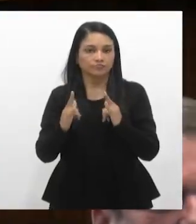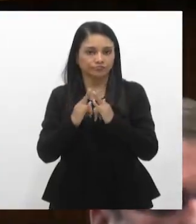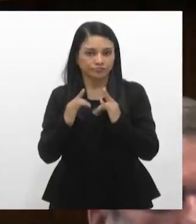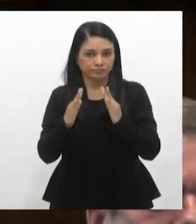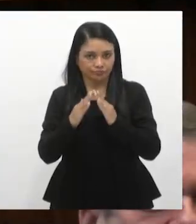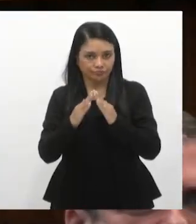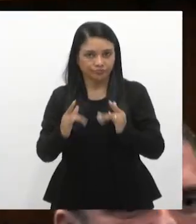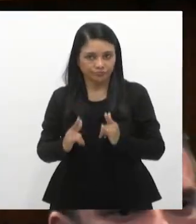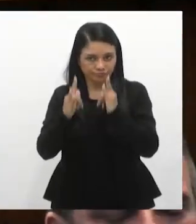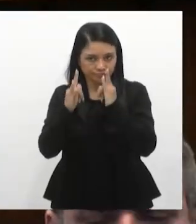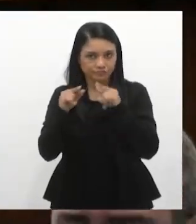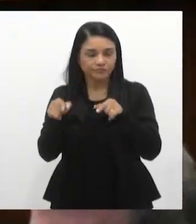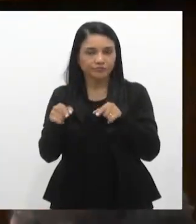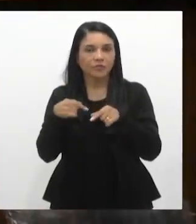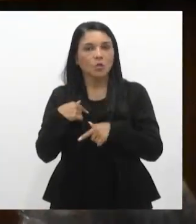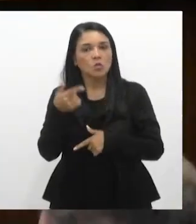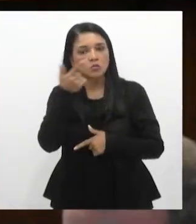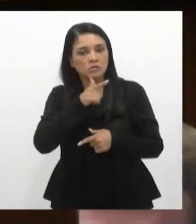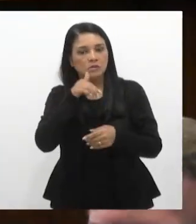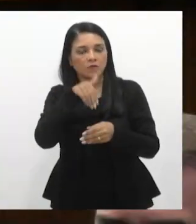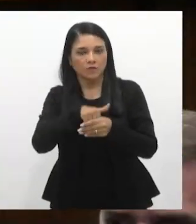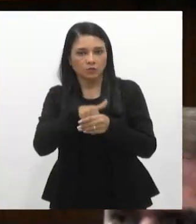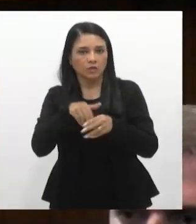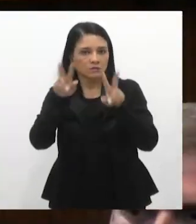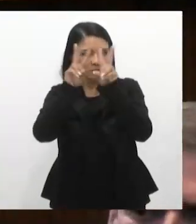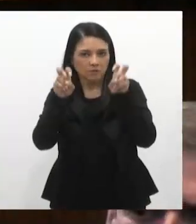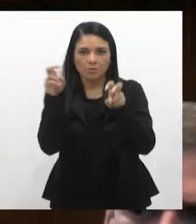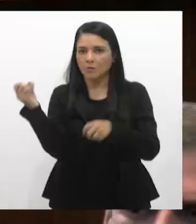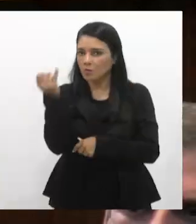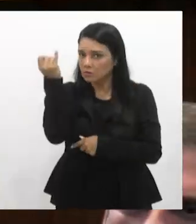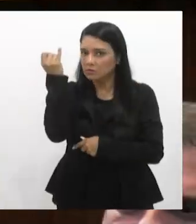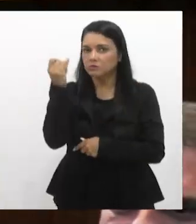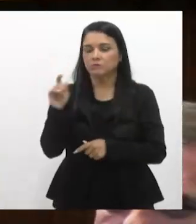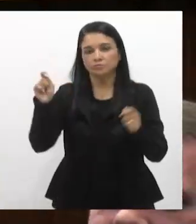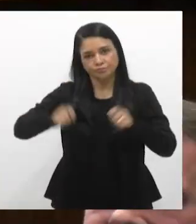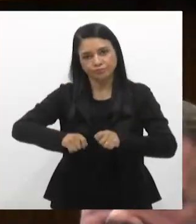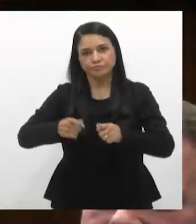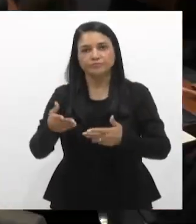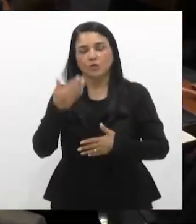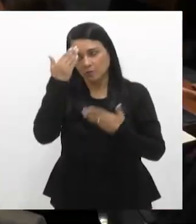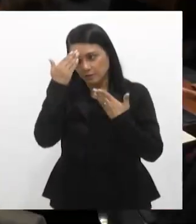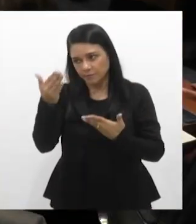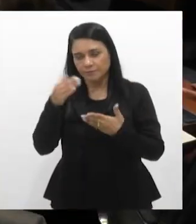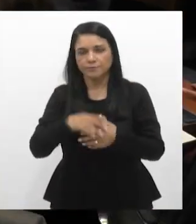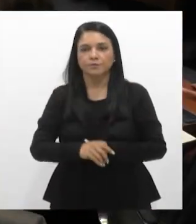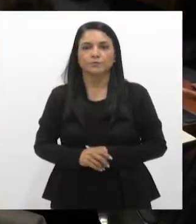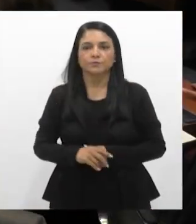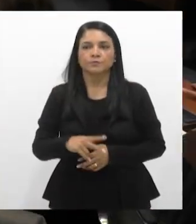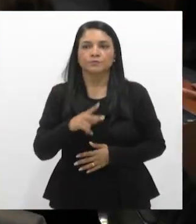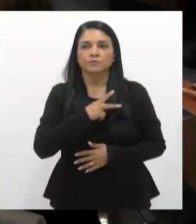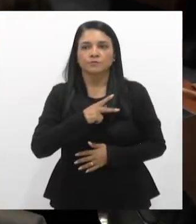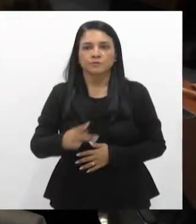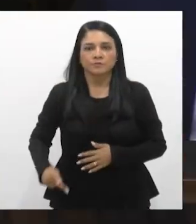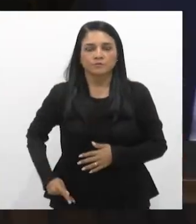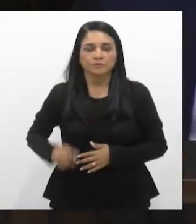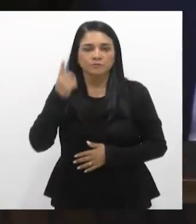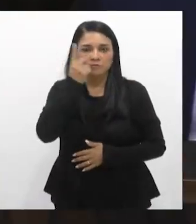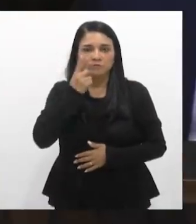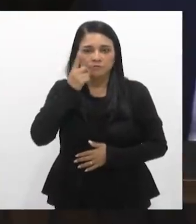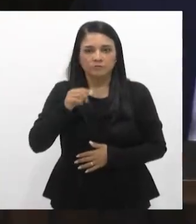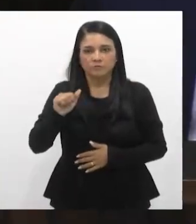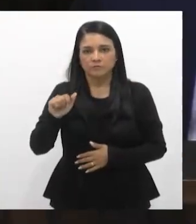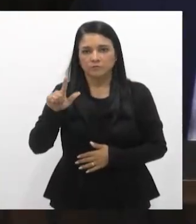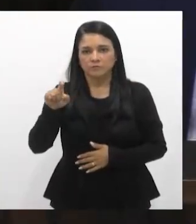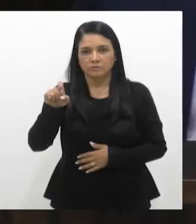quando for possível, que a gente consiga votar esse tema tão importante. Obrigado. Senhor presidente. Obrigado, deputado Alexandre